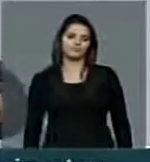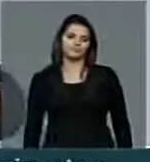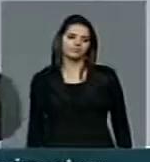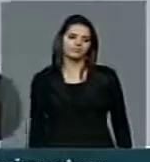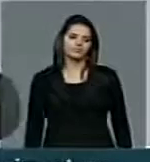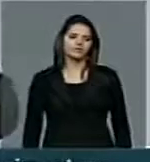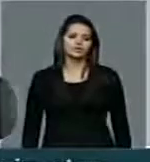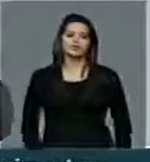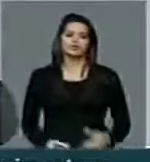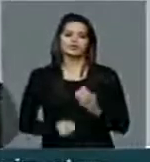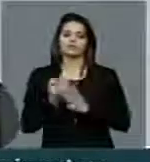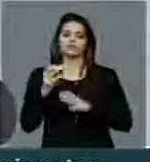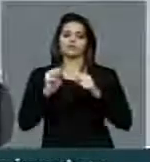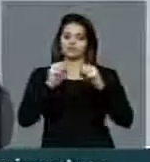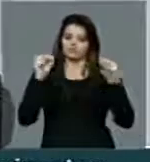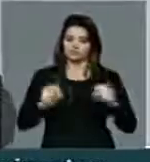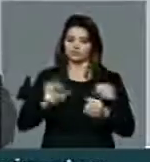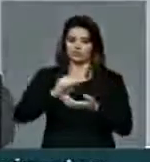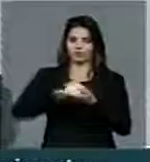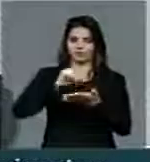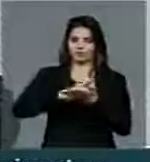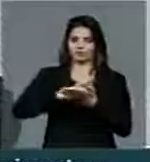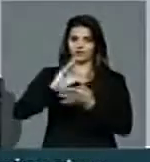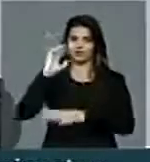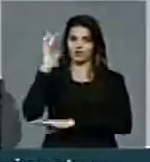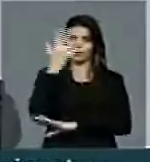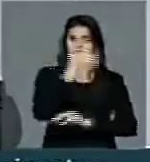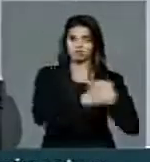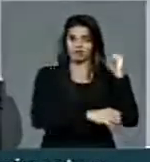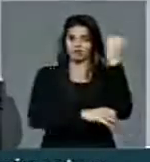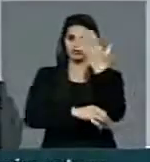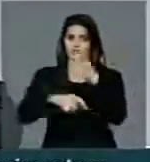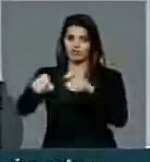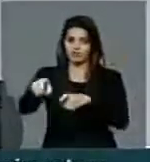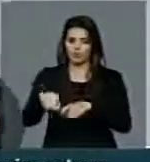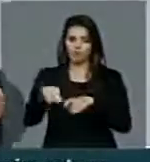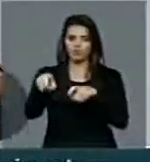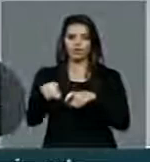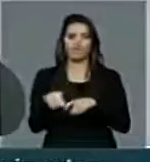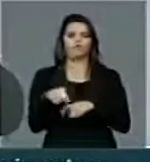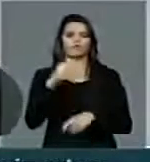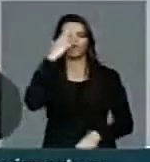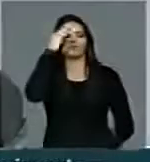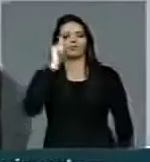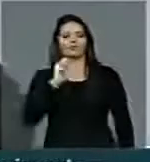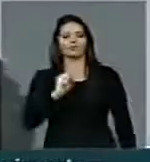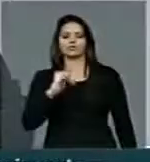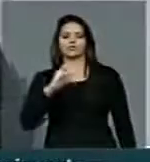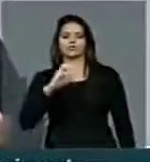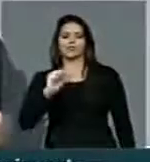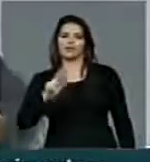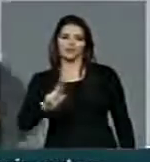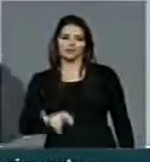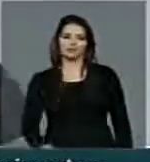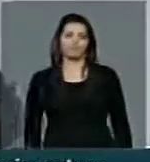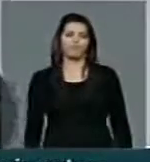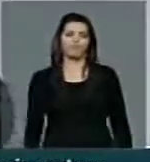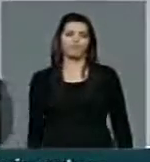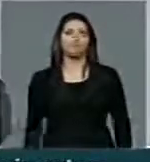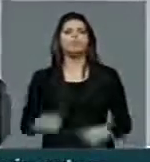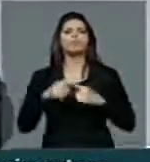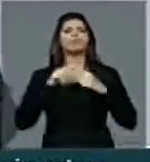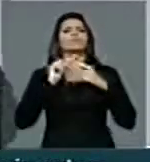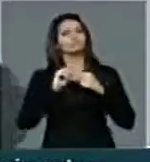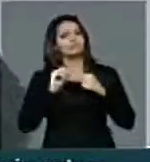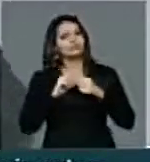e institui o Sistema de Cadastro Ambiental Rural, o Sistema Nacional de Cadastro Ambiental Rural, o famoso SICAR. Por que foi feito